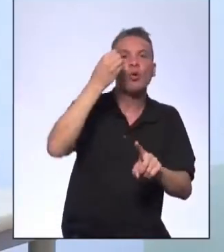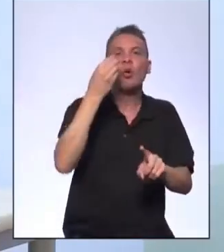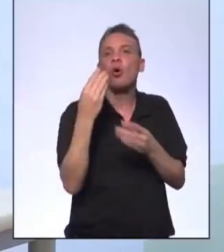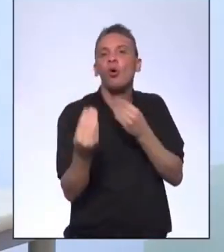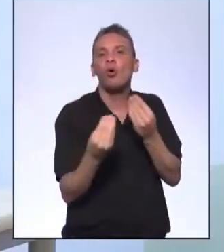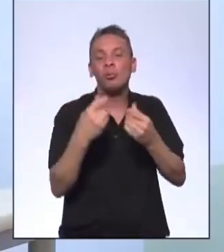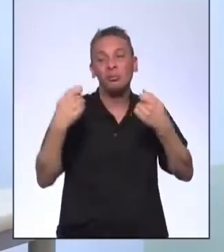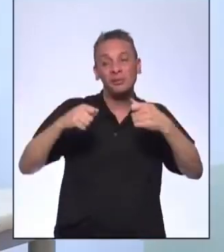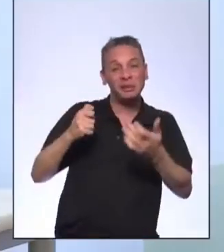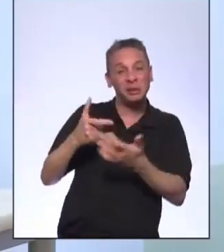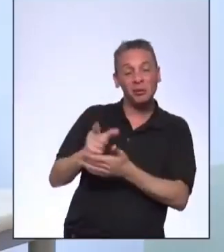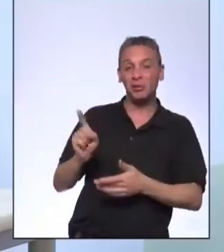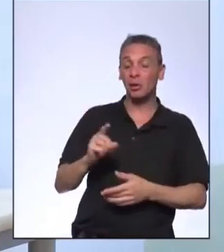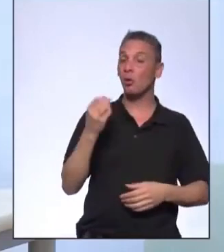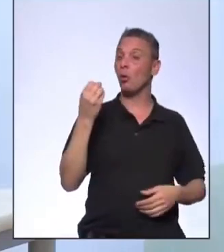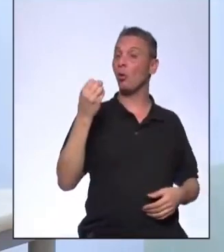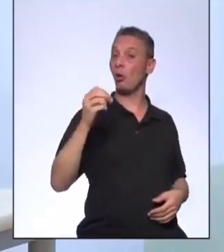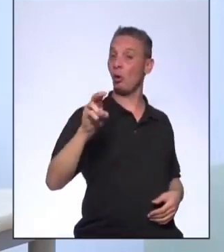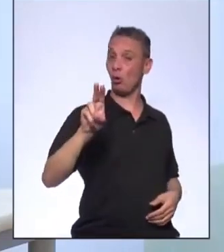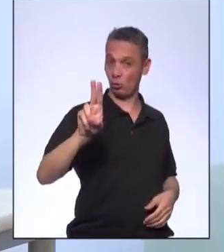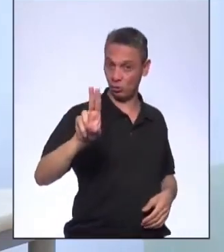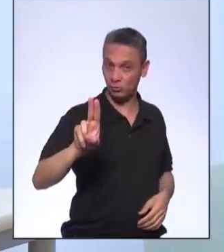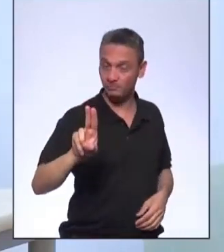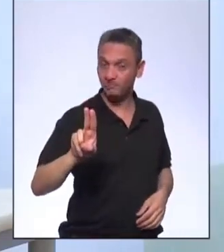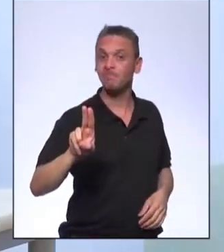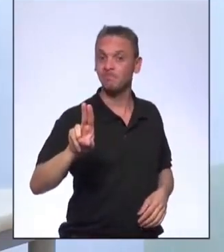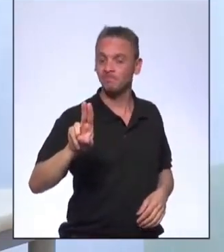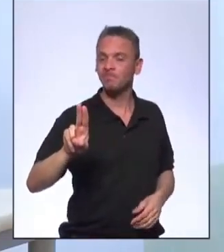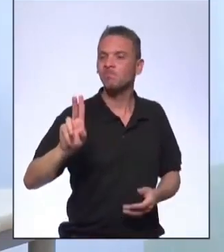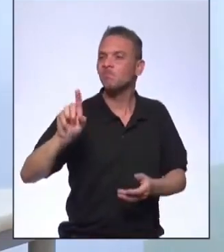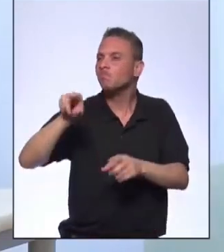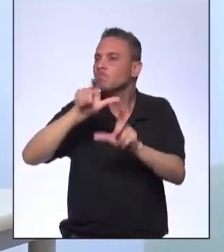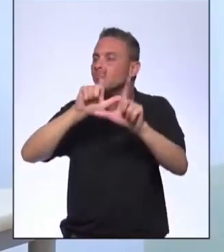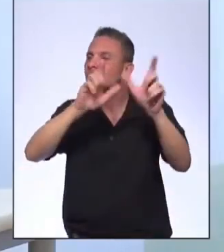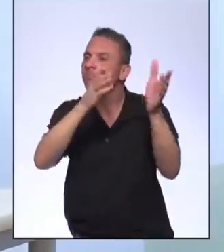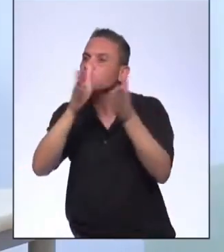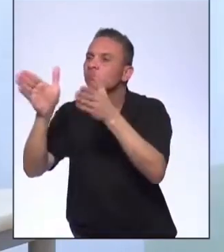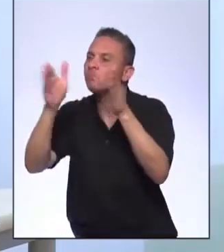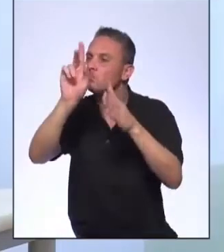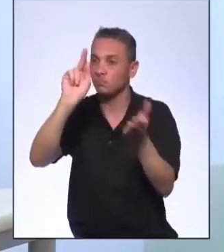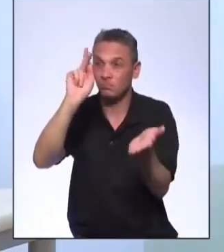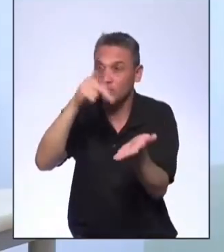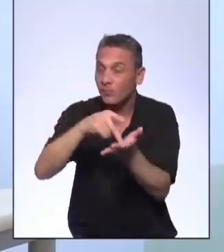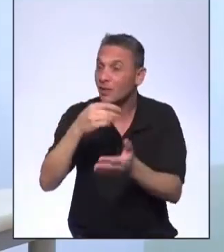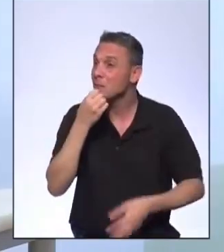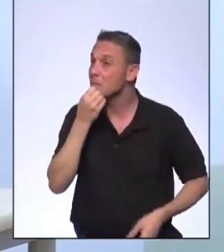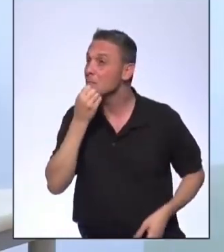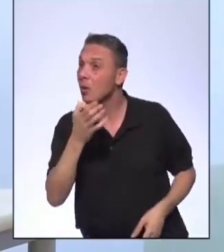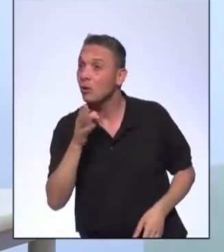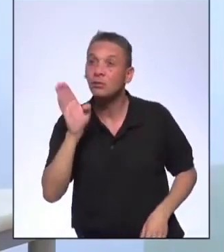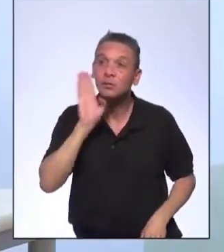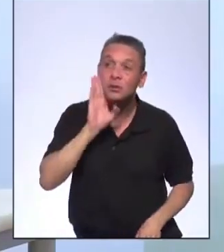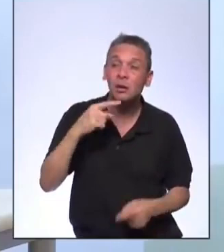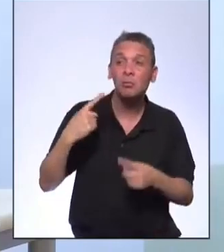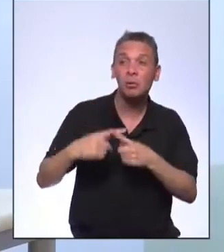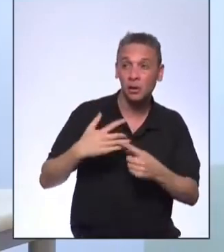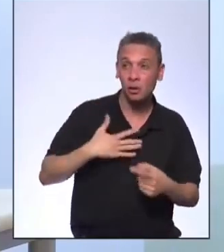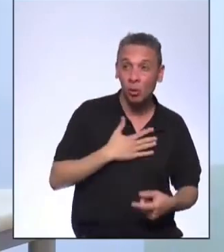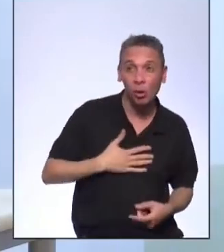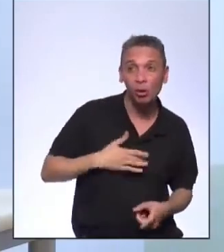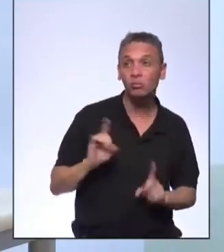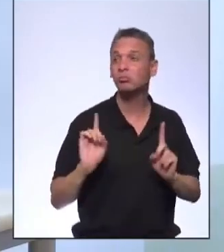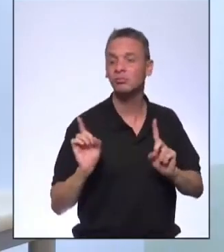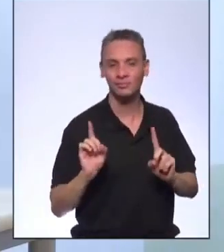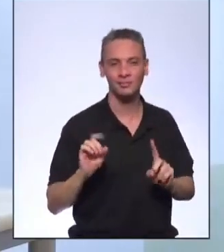não precisa, ou se realmente isso para você tem sido bom, se você está indo atrás. É justamente essa